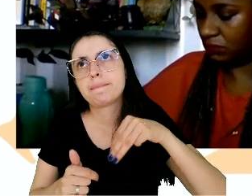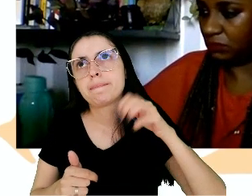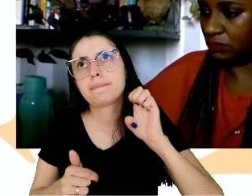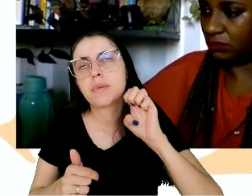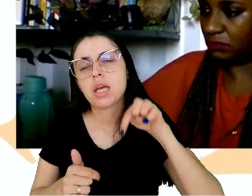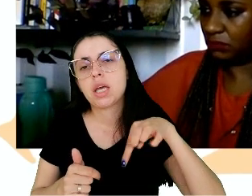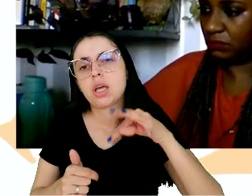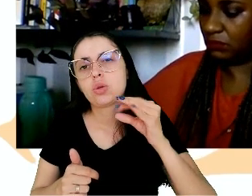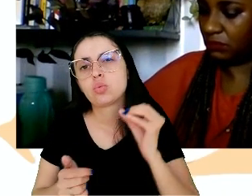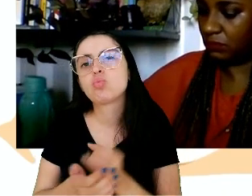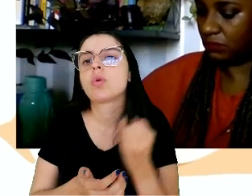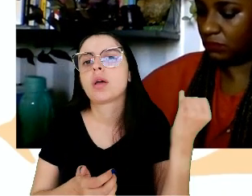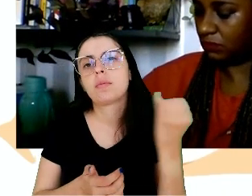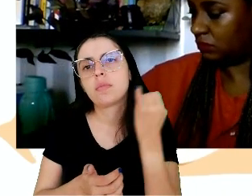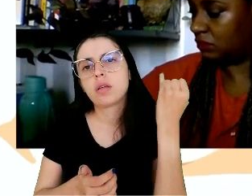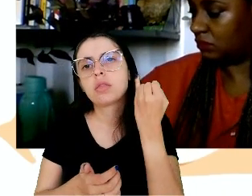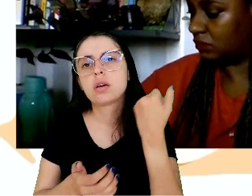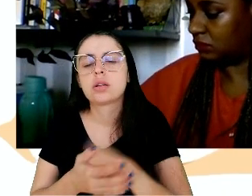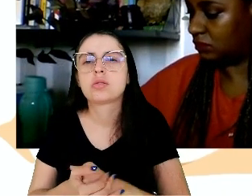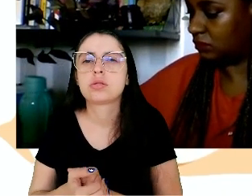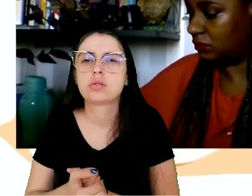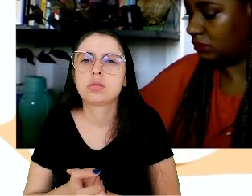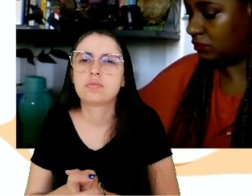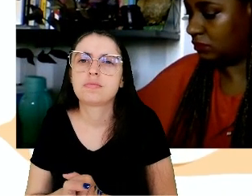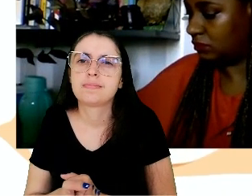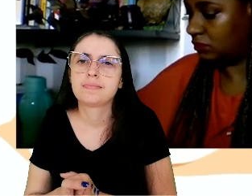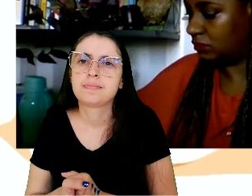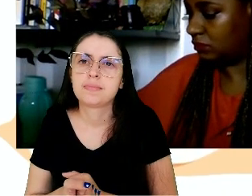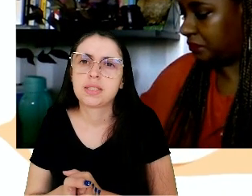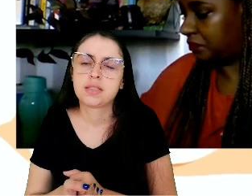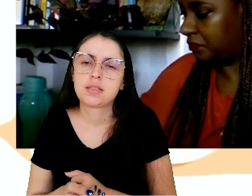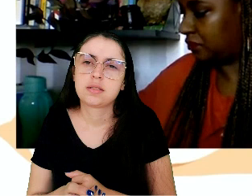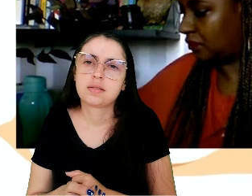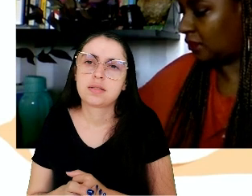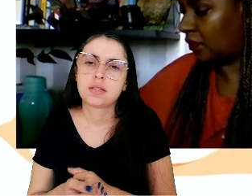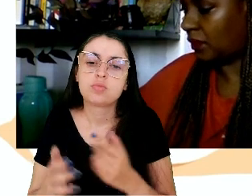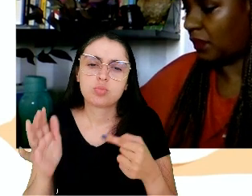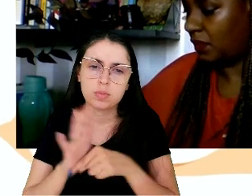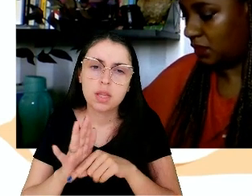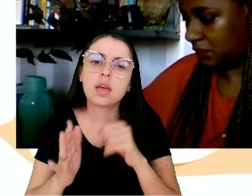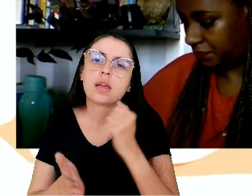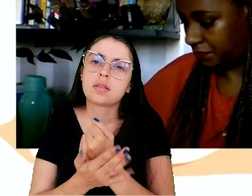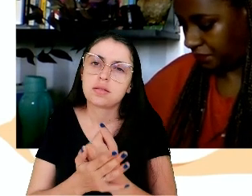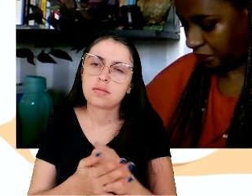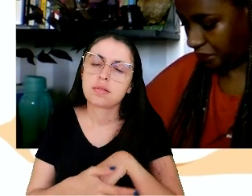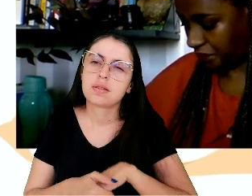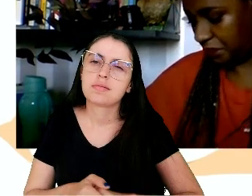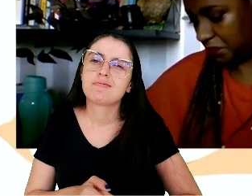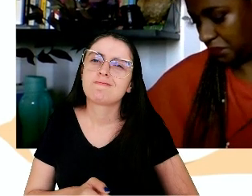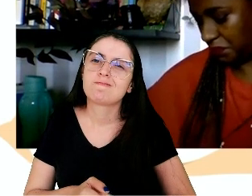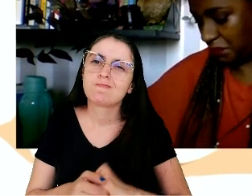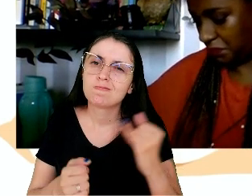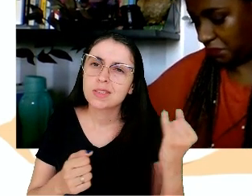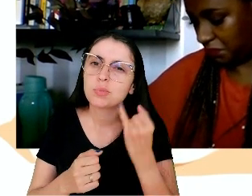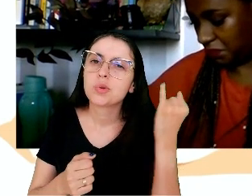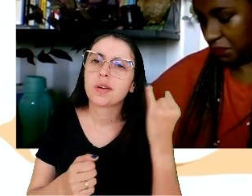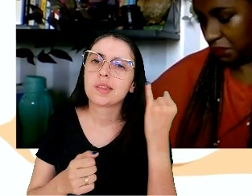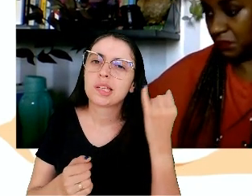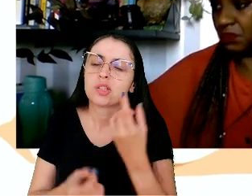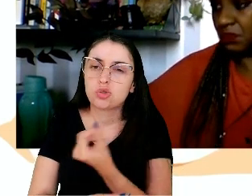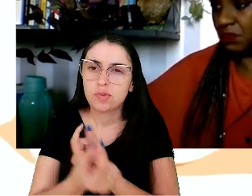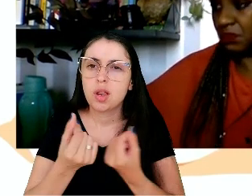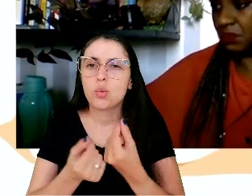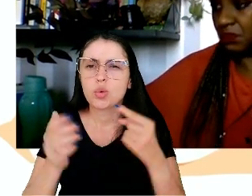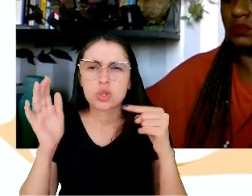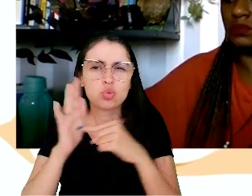importante e nós esperamos aí que ele seja bem aplicado e traga os necessários investimentos para atingirmos